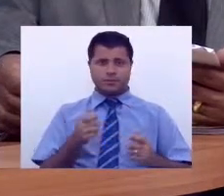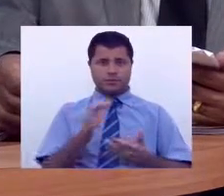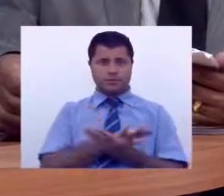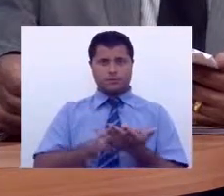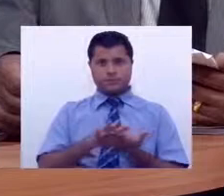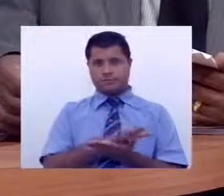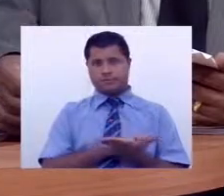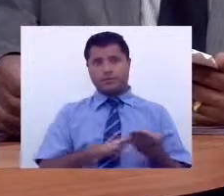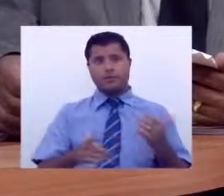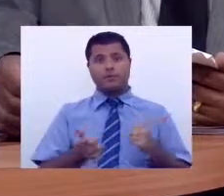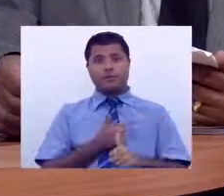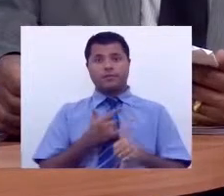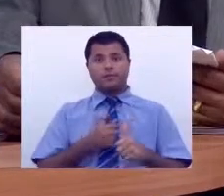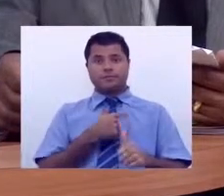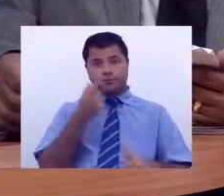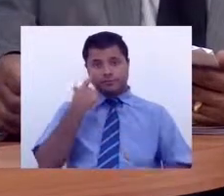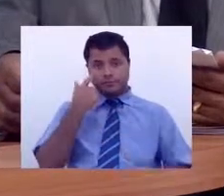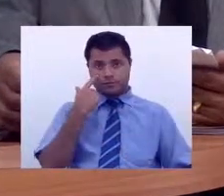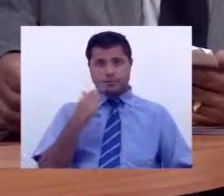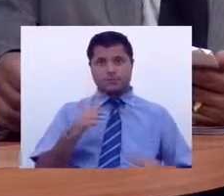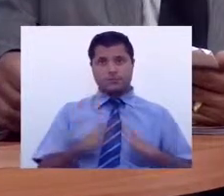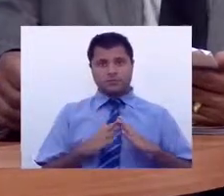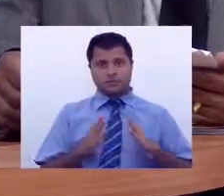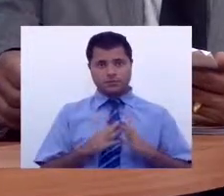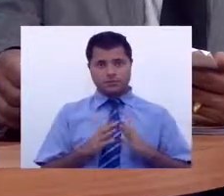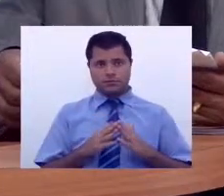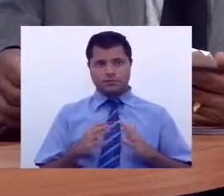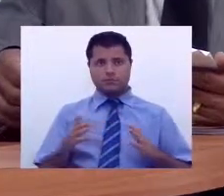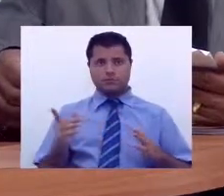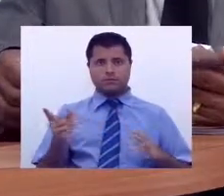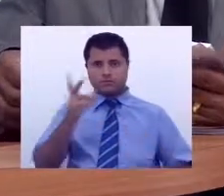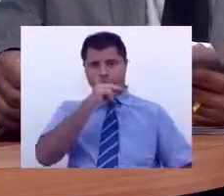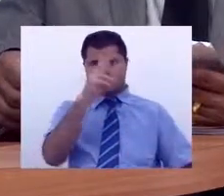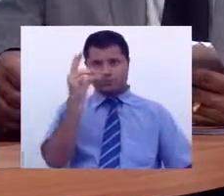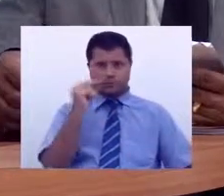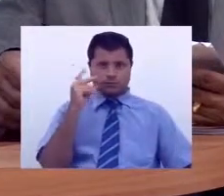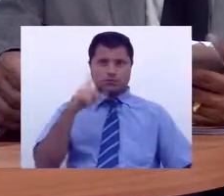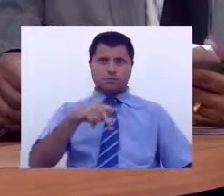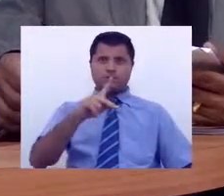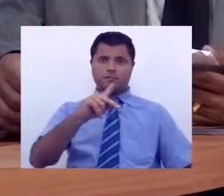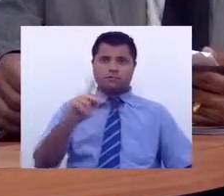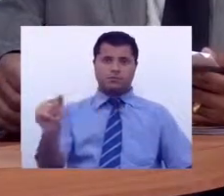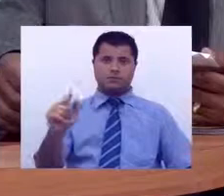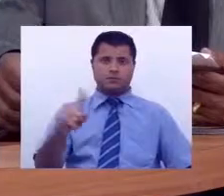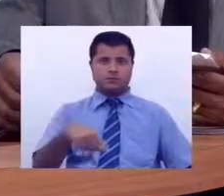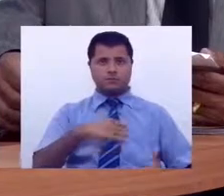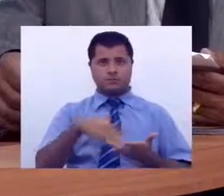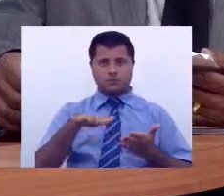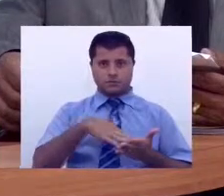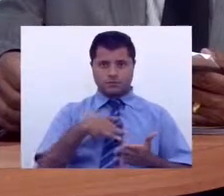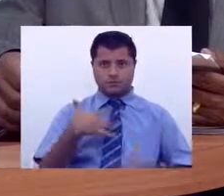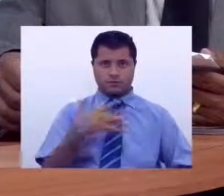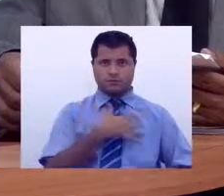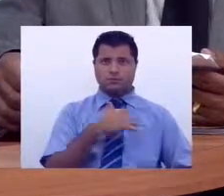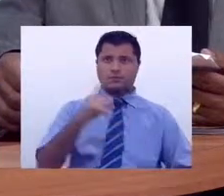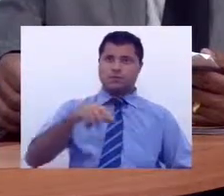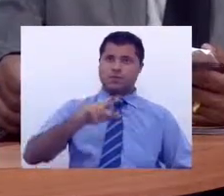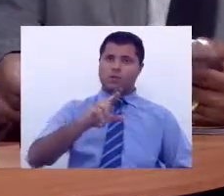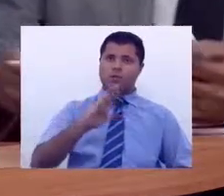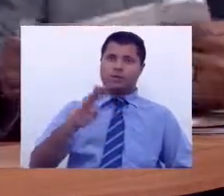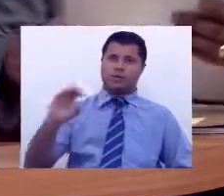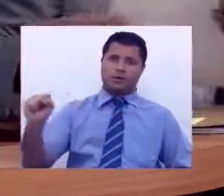ver primeiro, consertar a nossa casa, que é a municipalidade, que é os PAs, que é a Secretaria de Saúde, que é as UBSs,